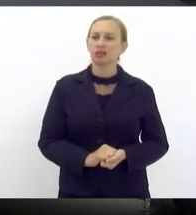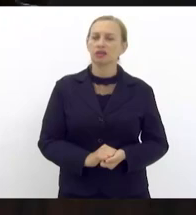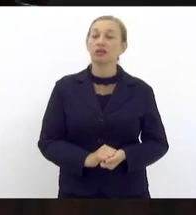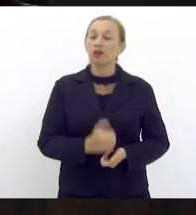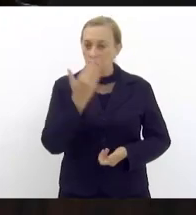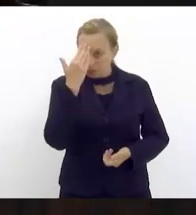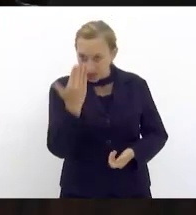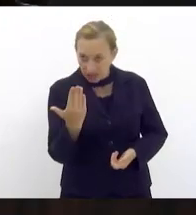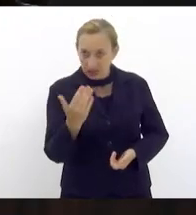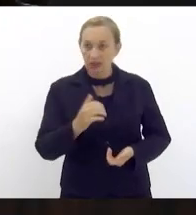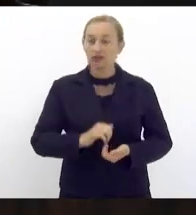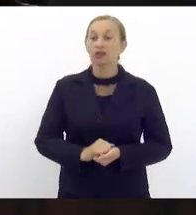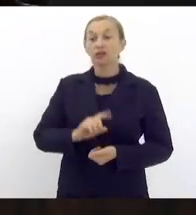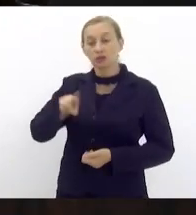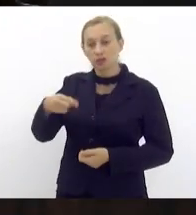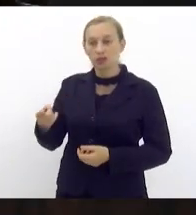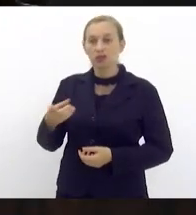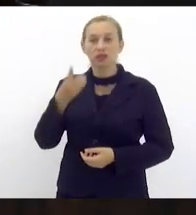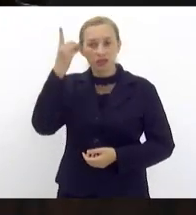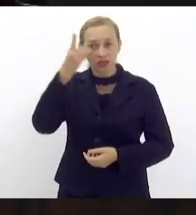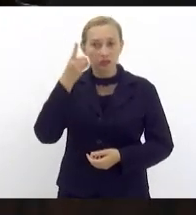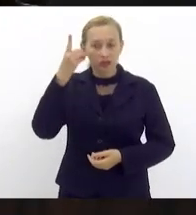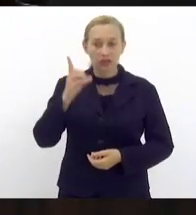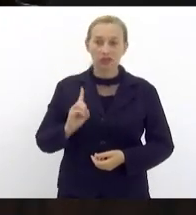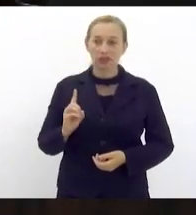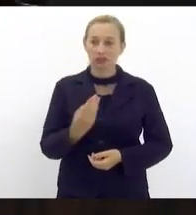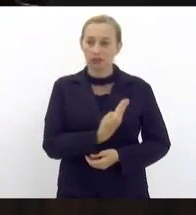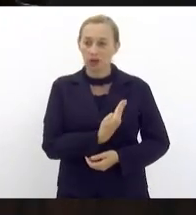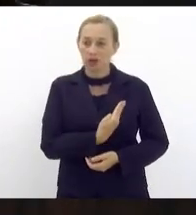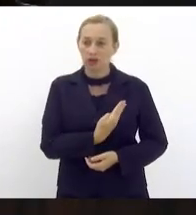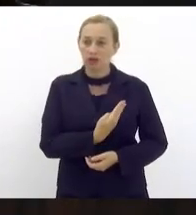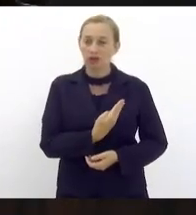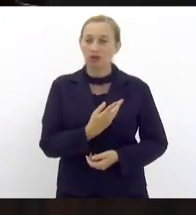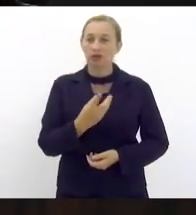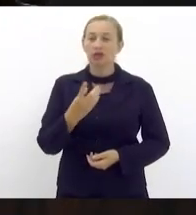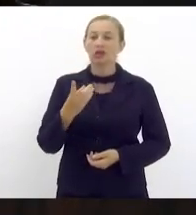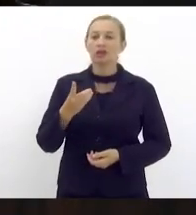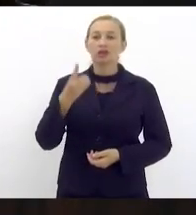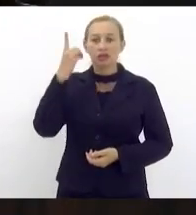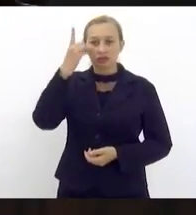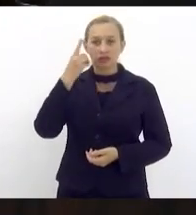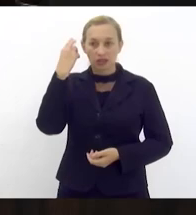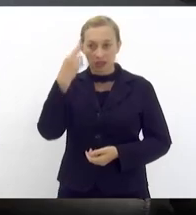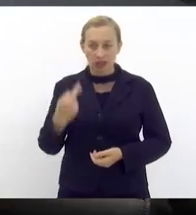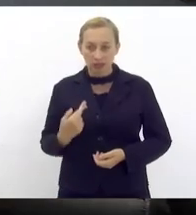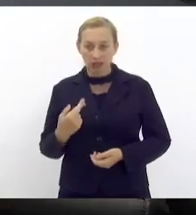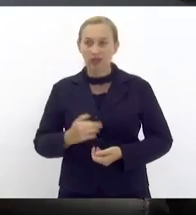Obrigada próximo deputada falado Dani Balbi Renata Souza